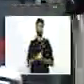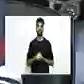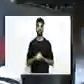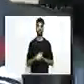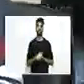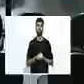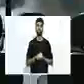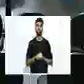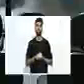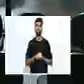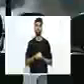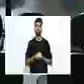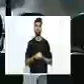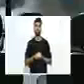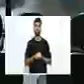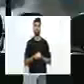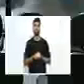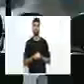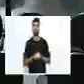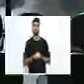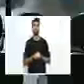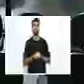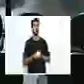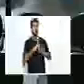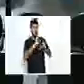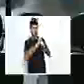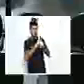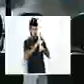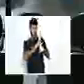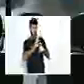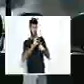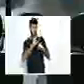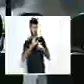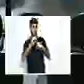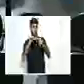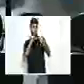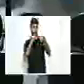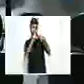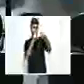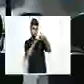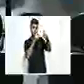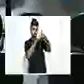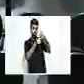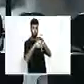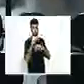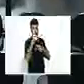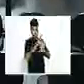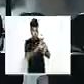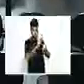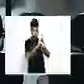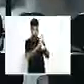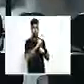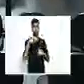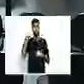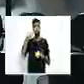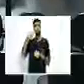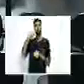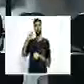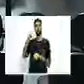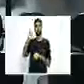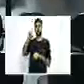só essas com a palavra Martino V responder em bloco fica mais fácil um três com a palavra o vereador